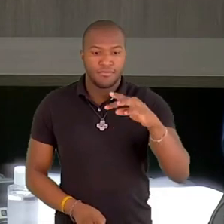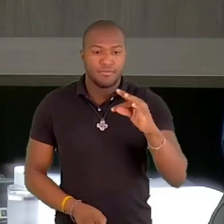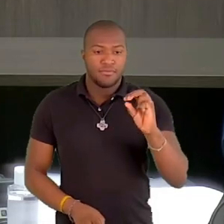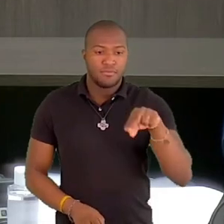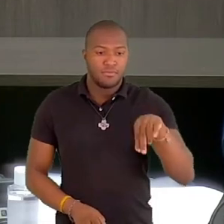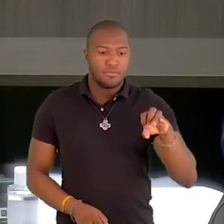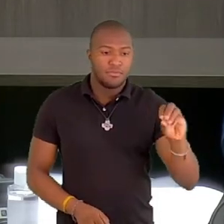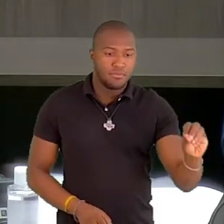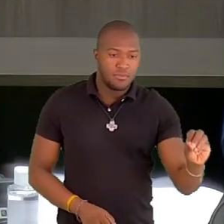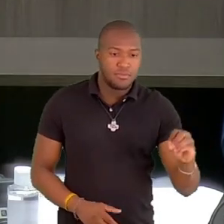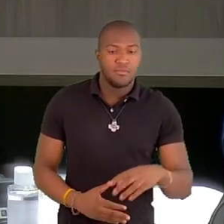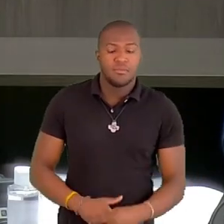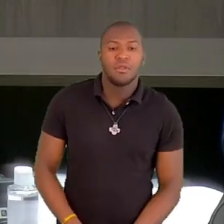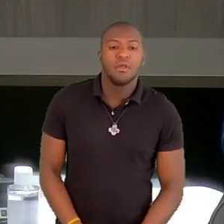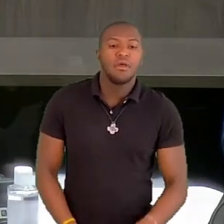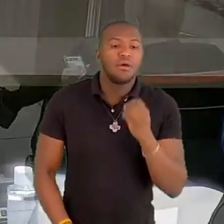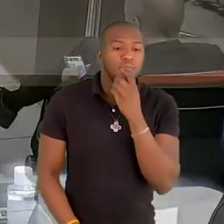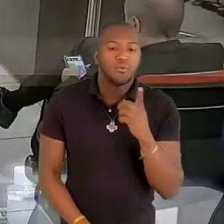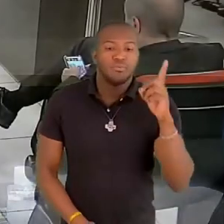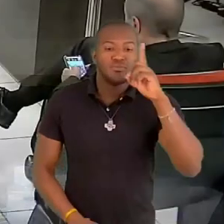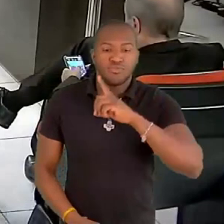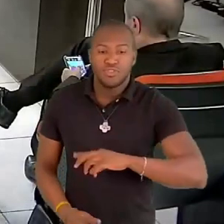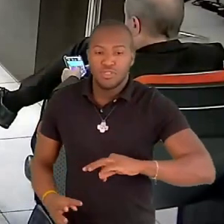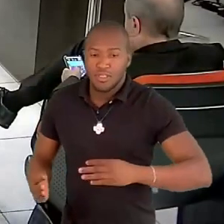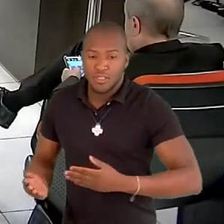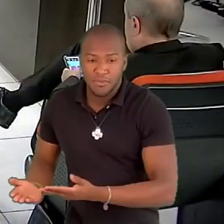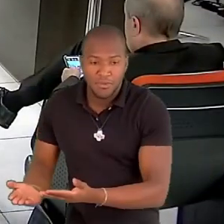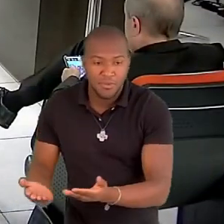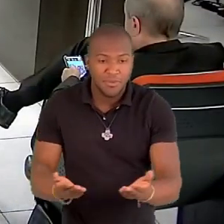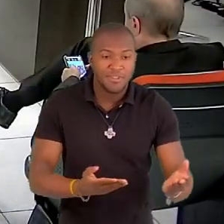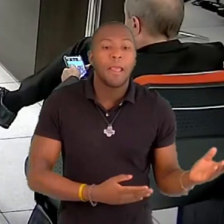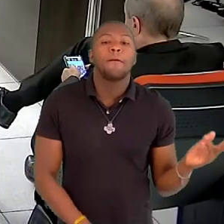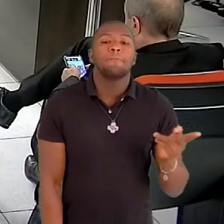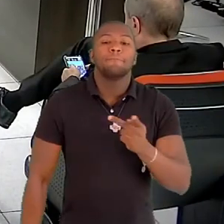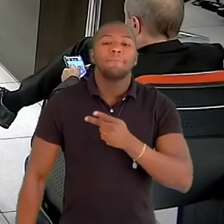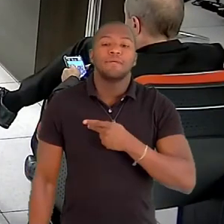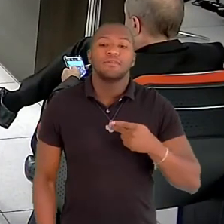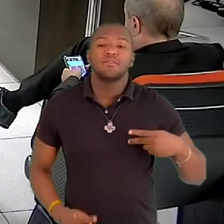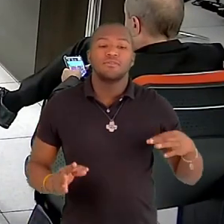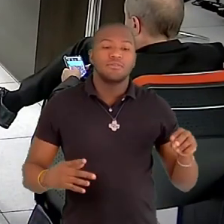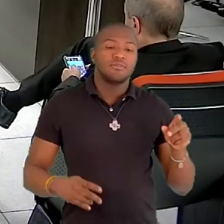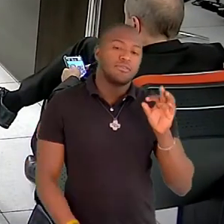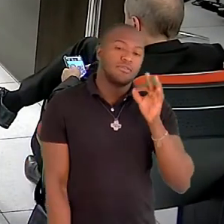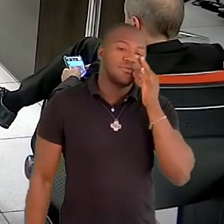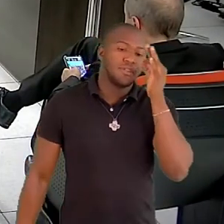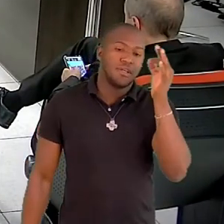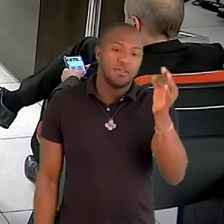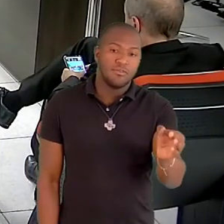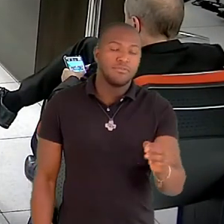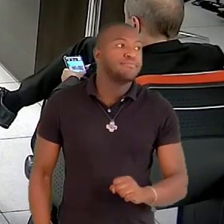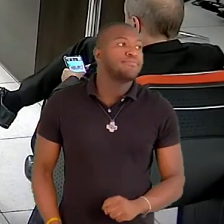Adílio. Bom dia a todos. Presidente, todos já falaram praticamente, só falta o conselheiro